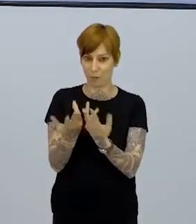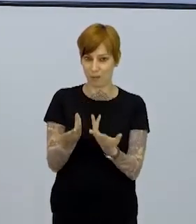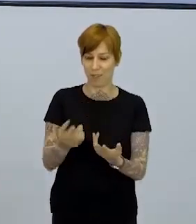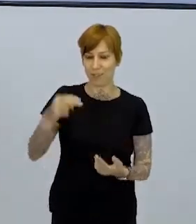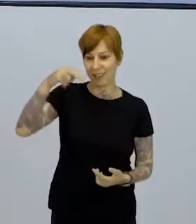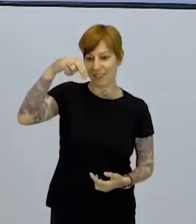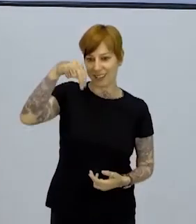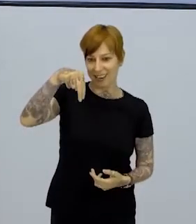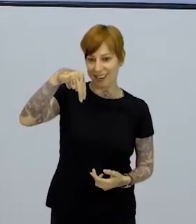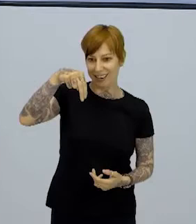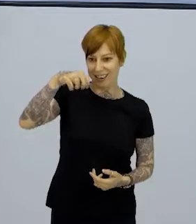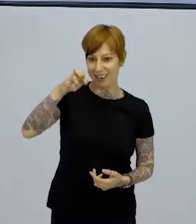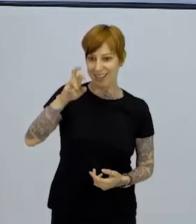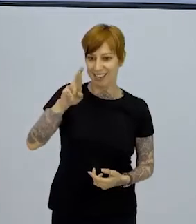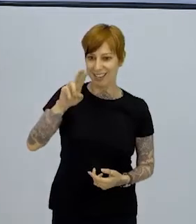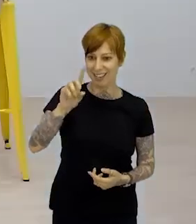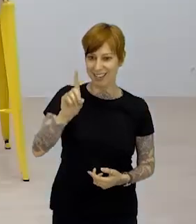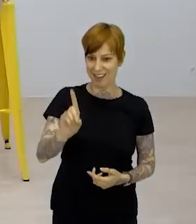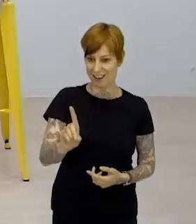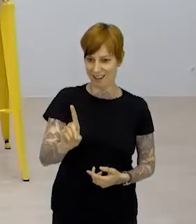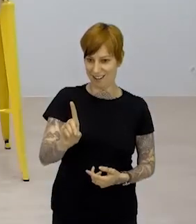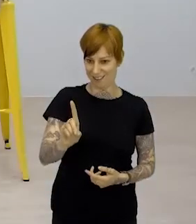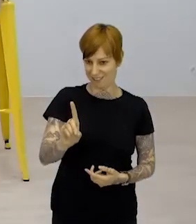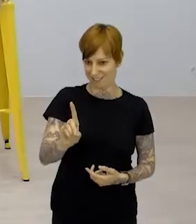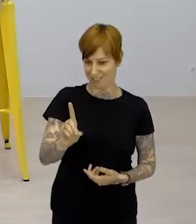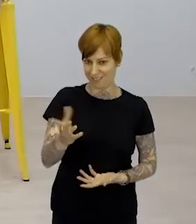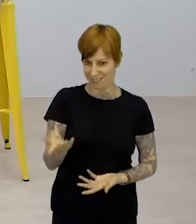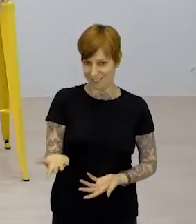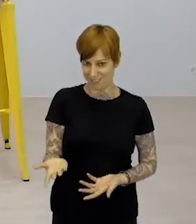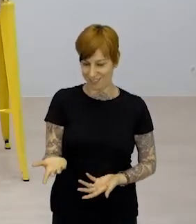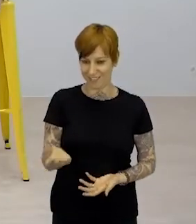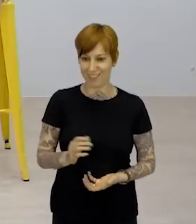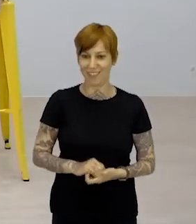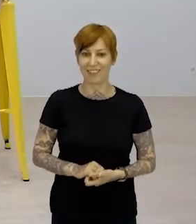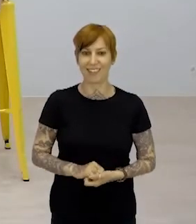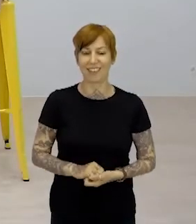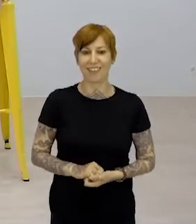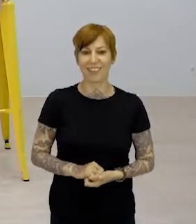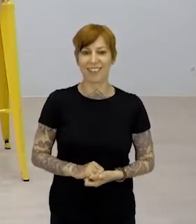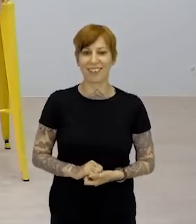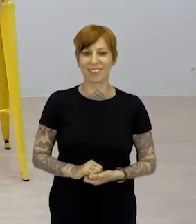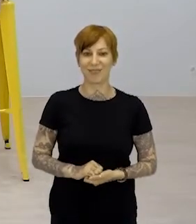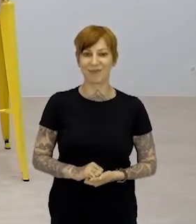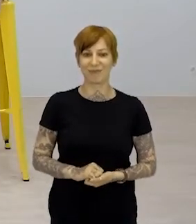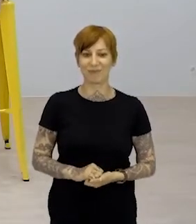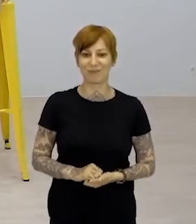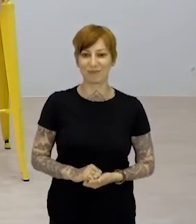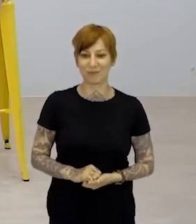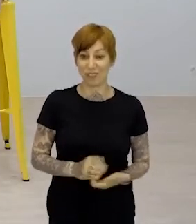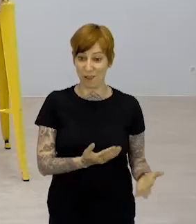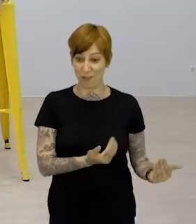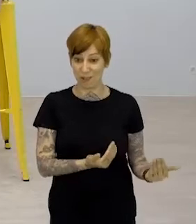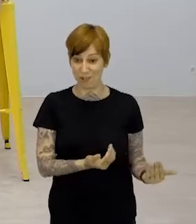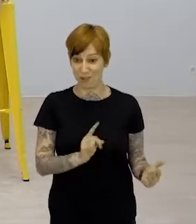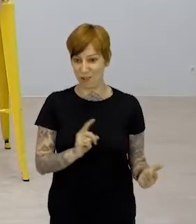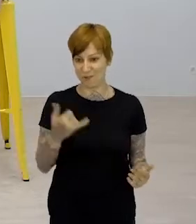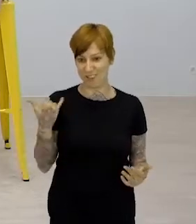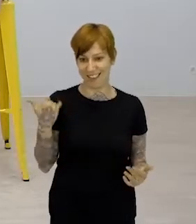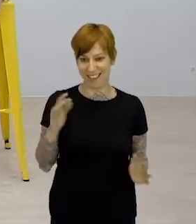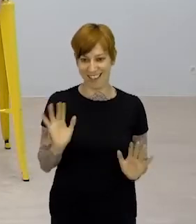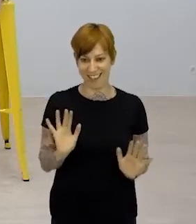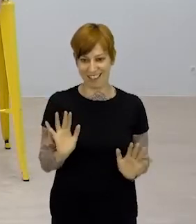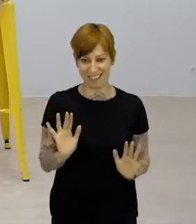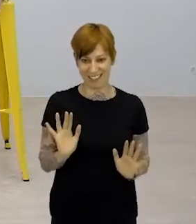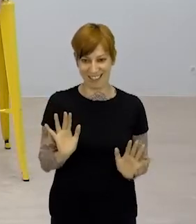lá de novo. Vou até usar a lousa que me empolguei. Tô empolgada. Gosto de falar de jovem, que eu não aceitei ainda a minha idade. Eu não aceitei que